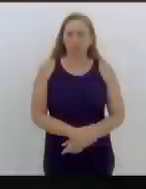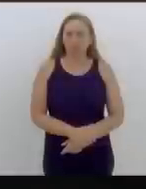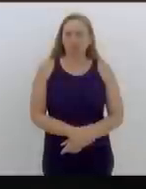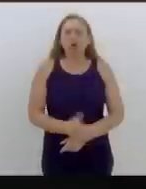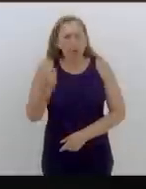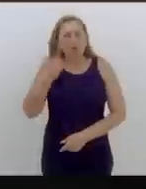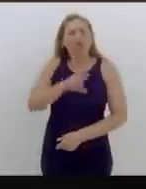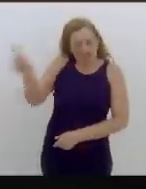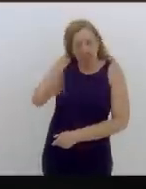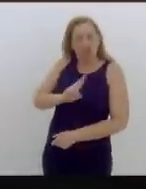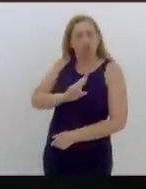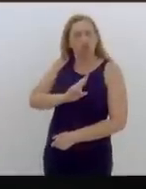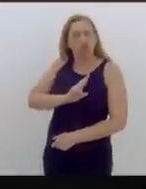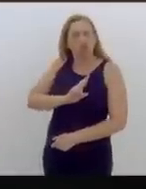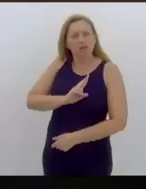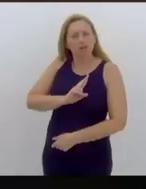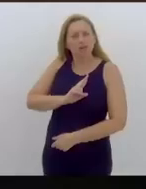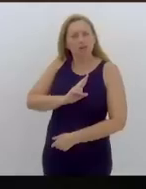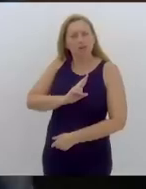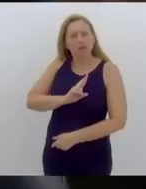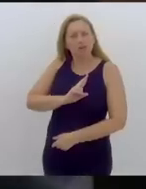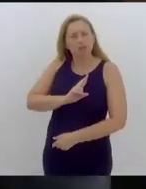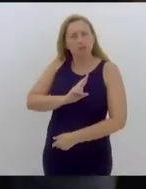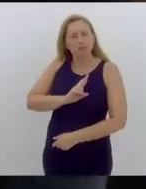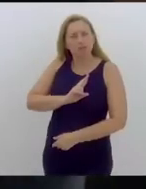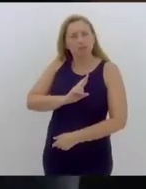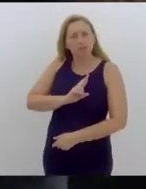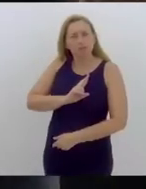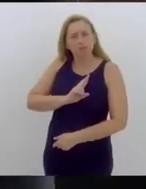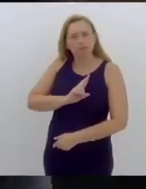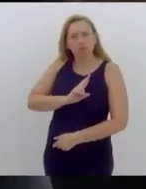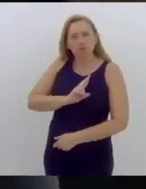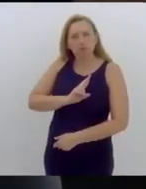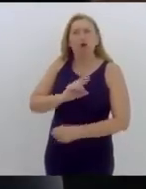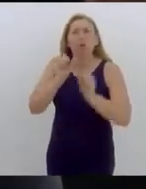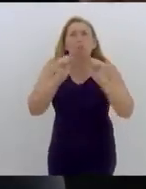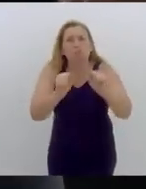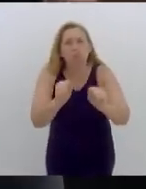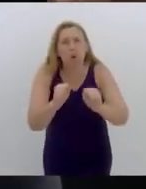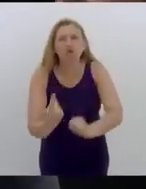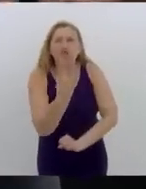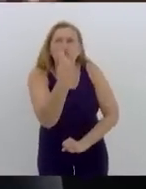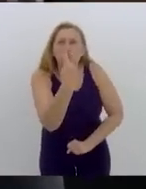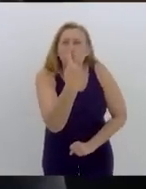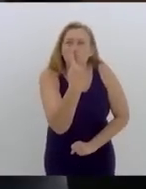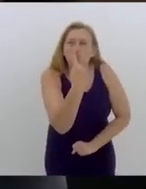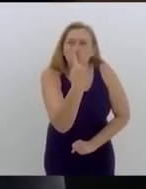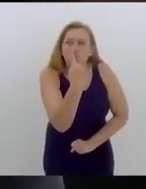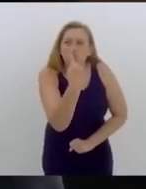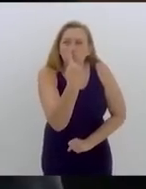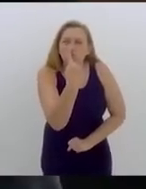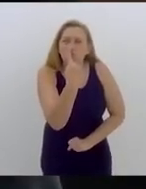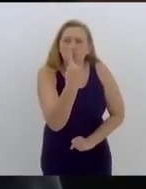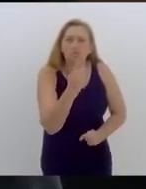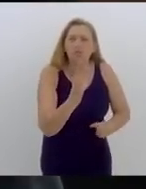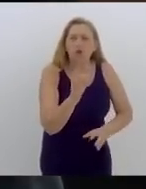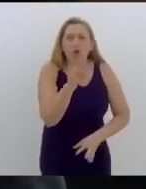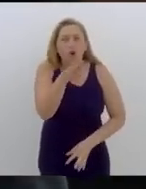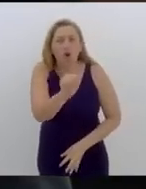alguém consegue me responder pode um reformado por cota